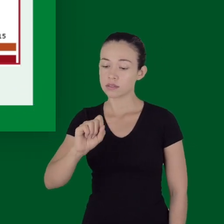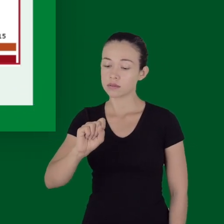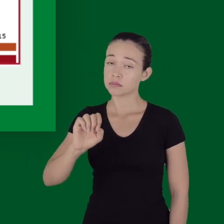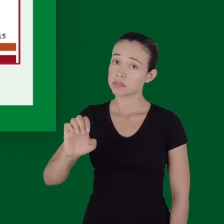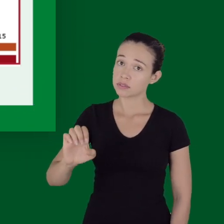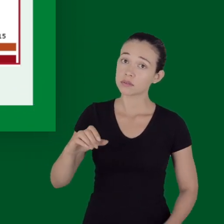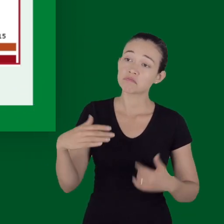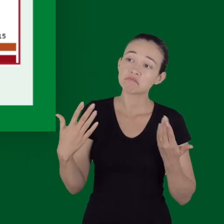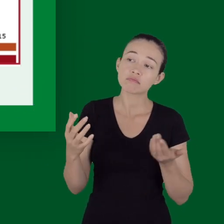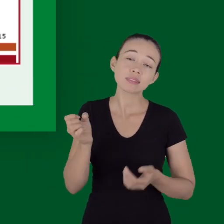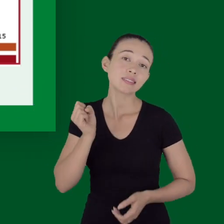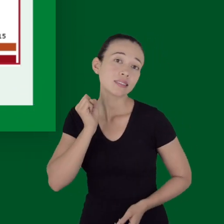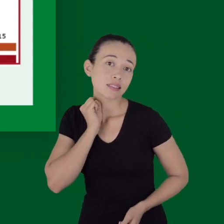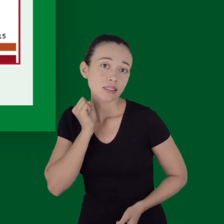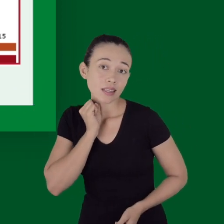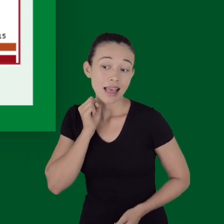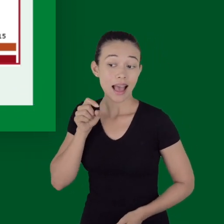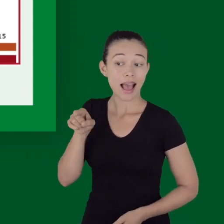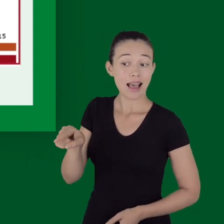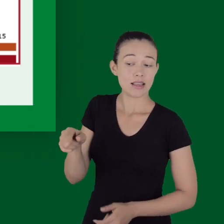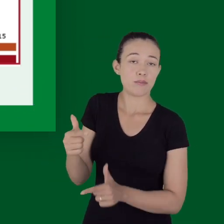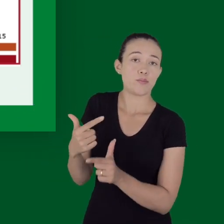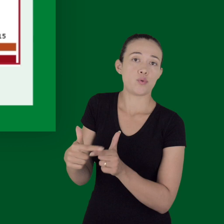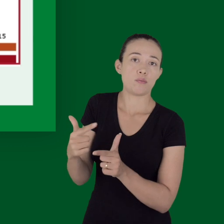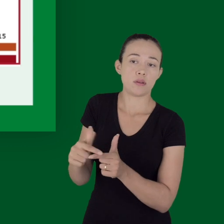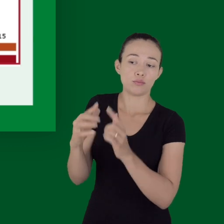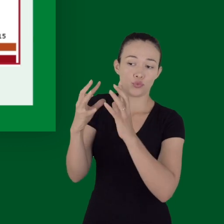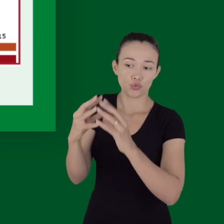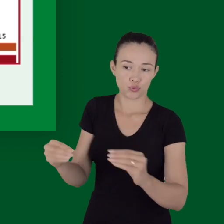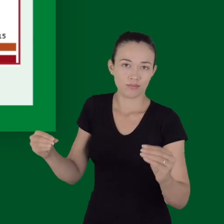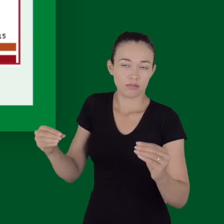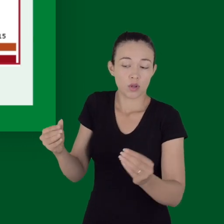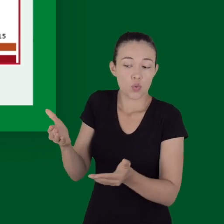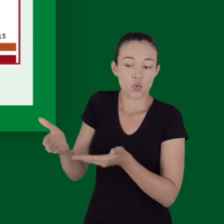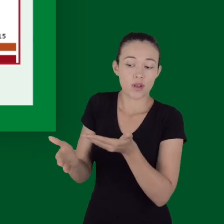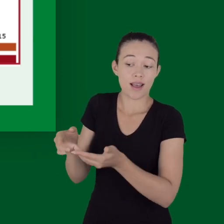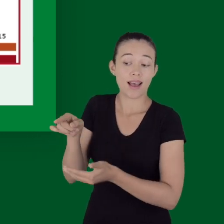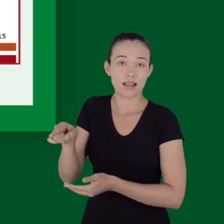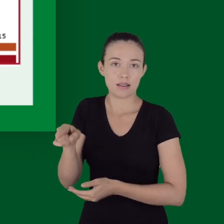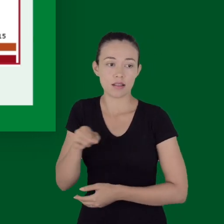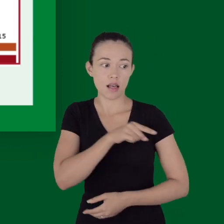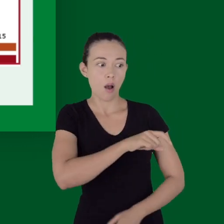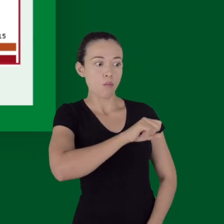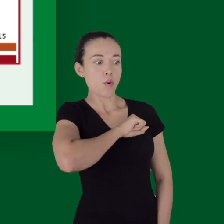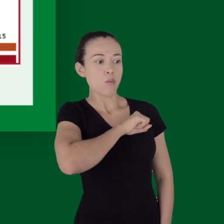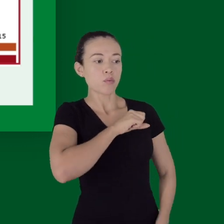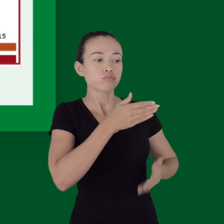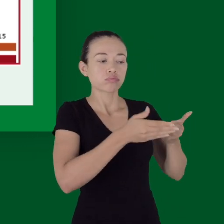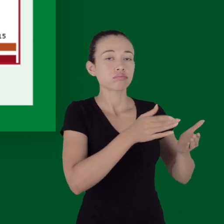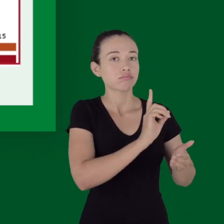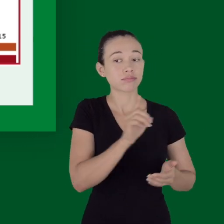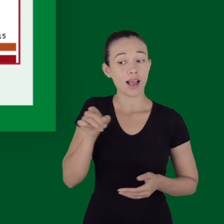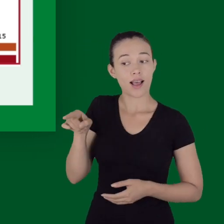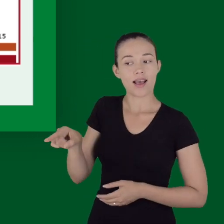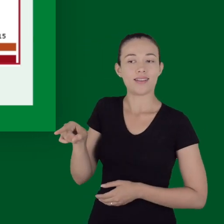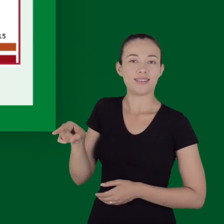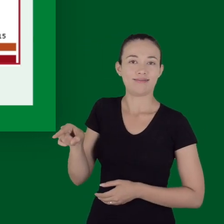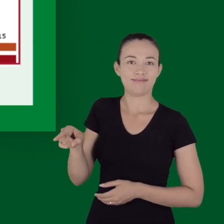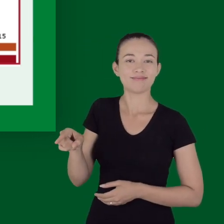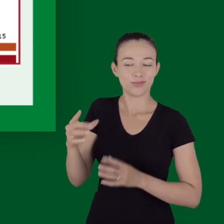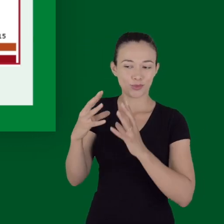estresse, e a gente normalmente tem que tratar a causa, senão não precisa tratar a arritmia, né?